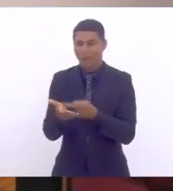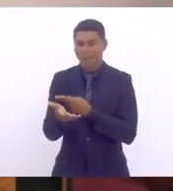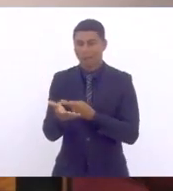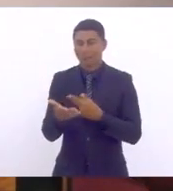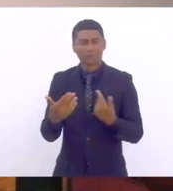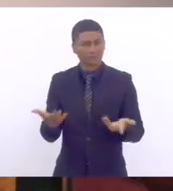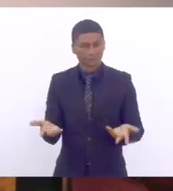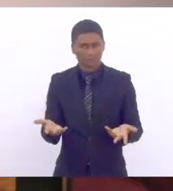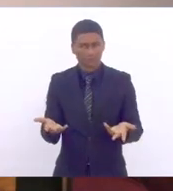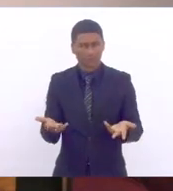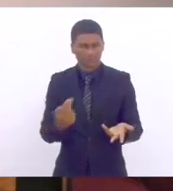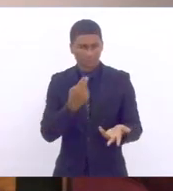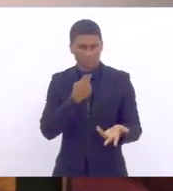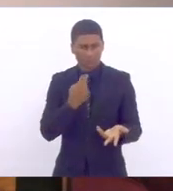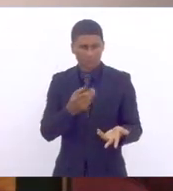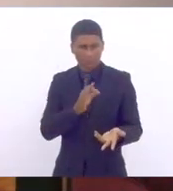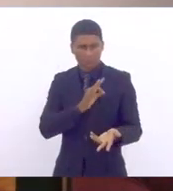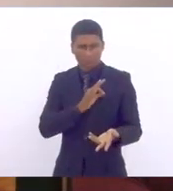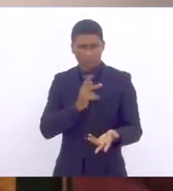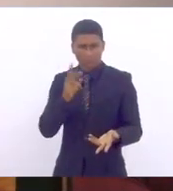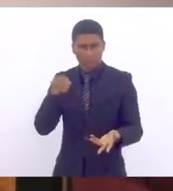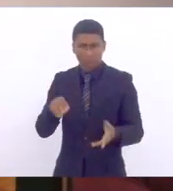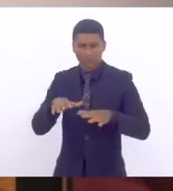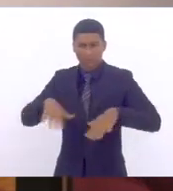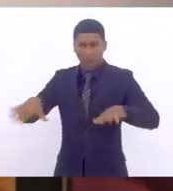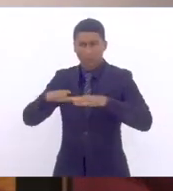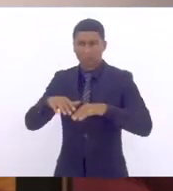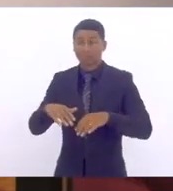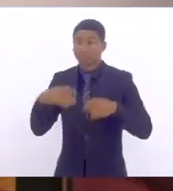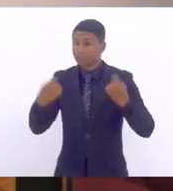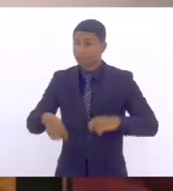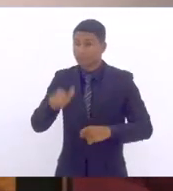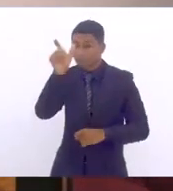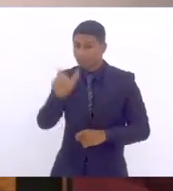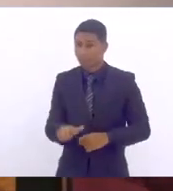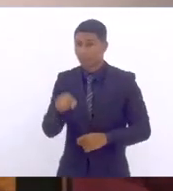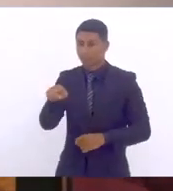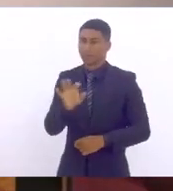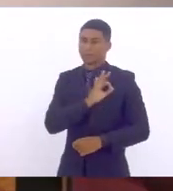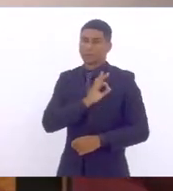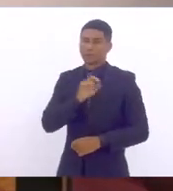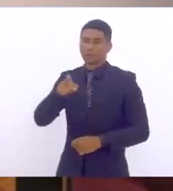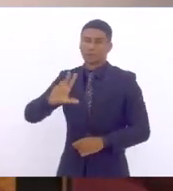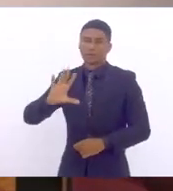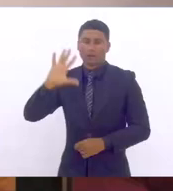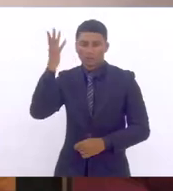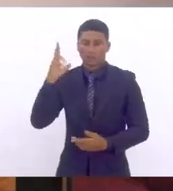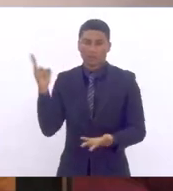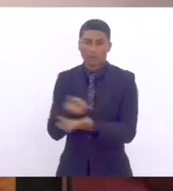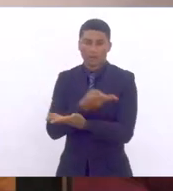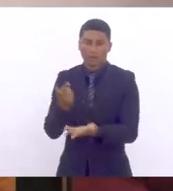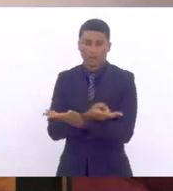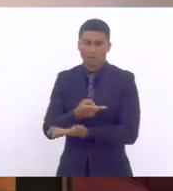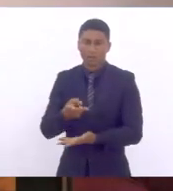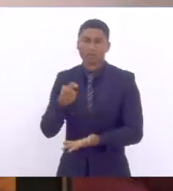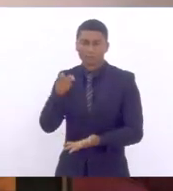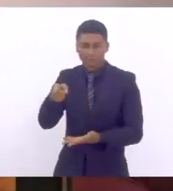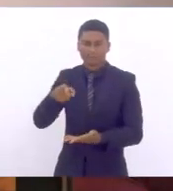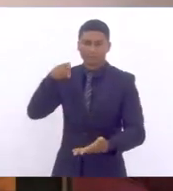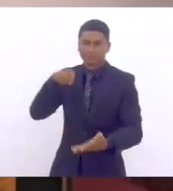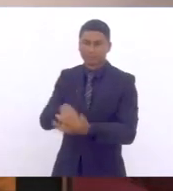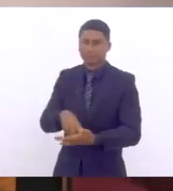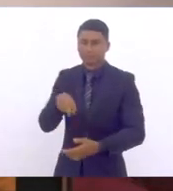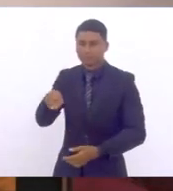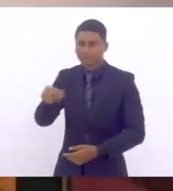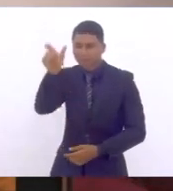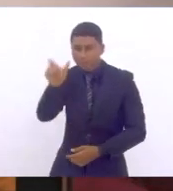pode punir a polícia militar, tem que punir o policial que cometeu aquele erro, cometeu aquele abuso, cometeu aquela atitude